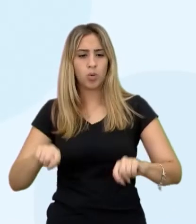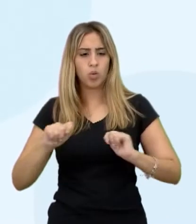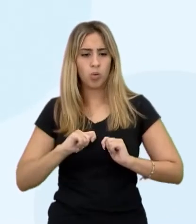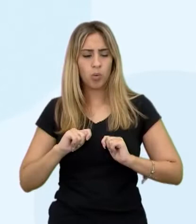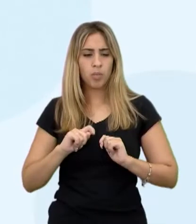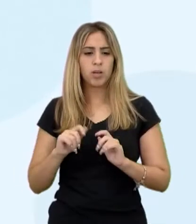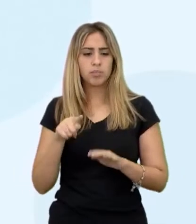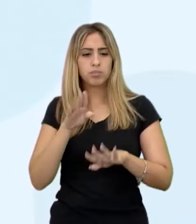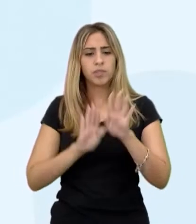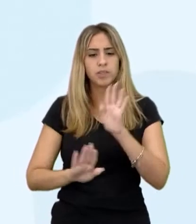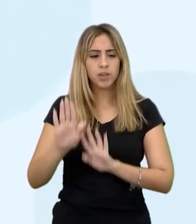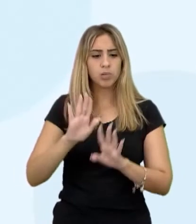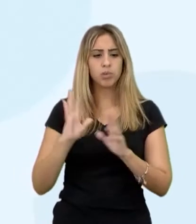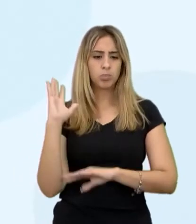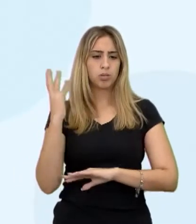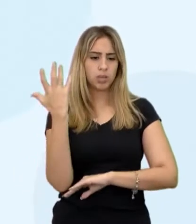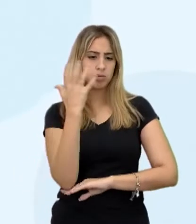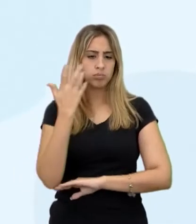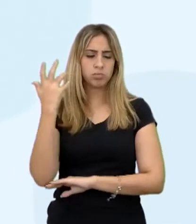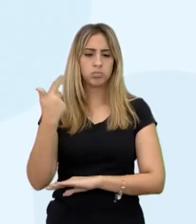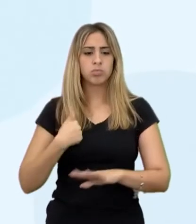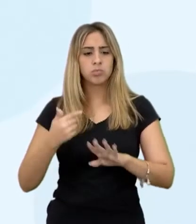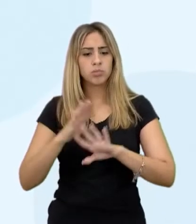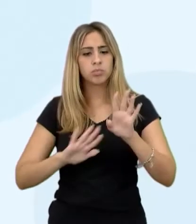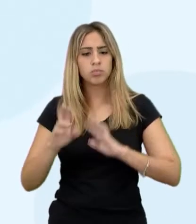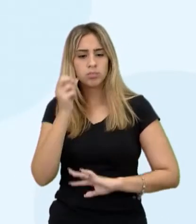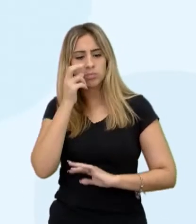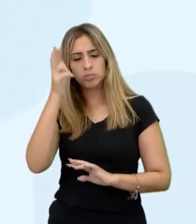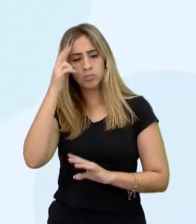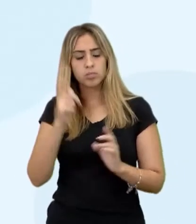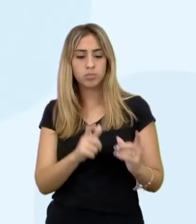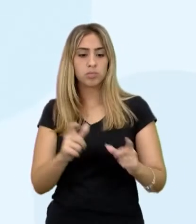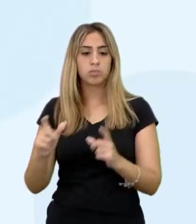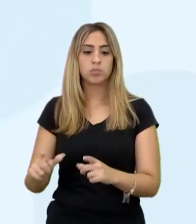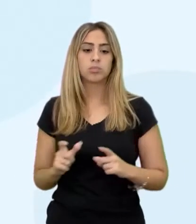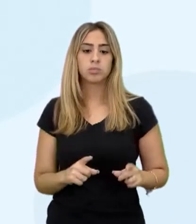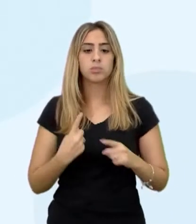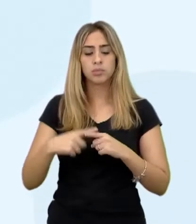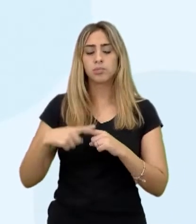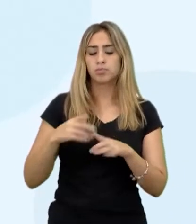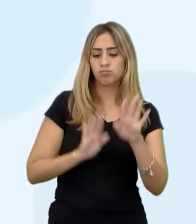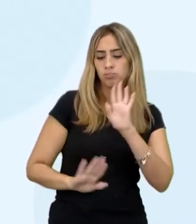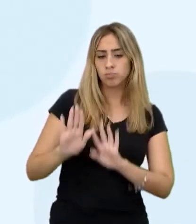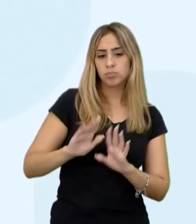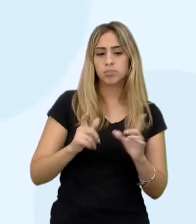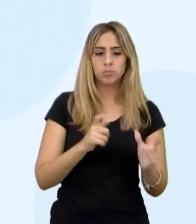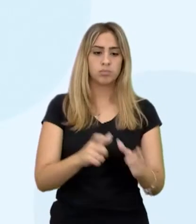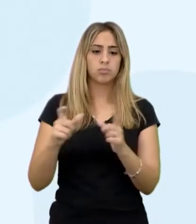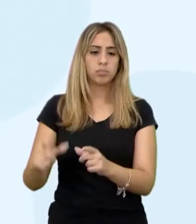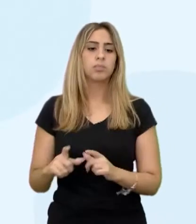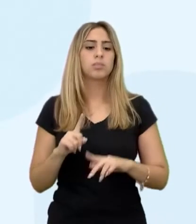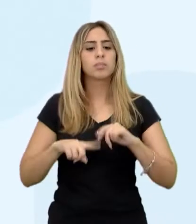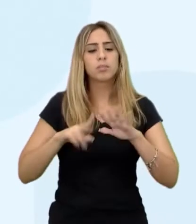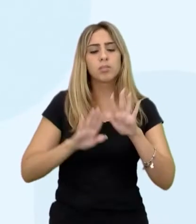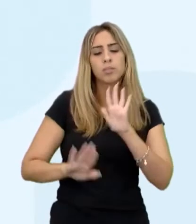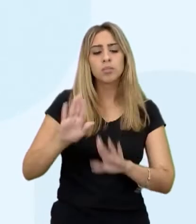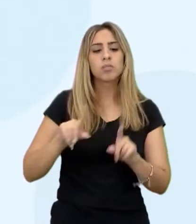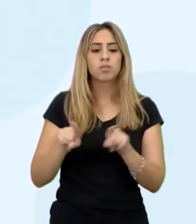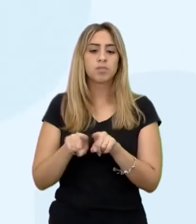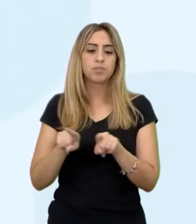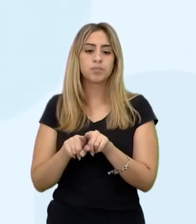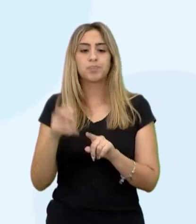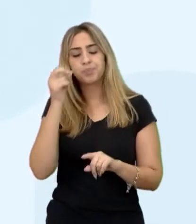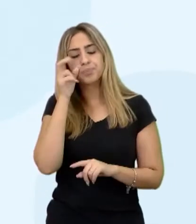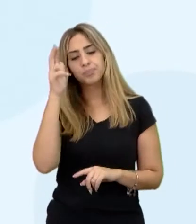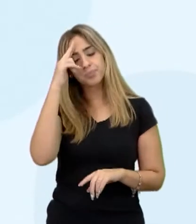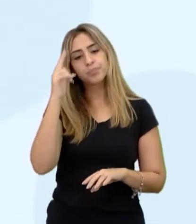né, e ainda preservar o meio ambiente e as comunidades locais, porque preservar comunidades locais é preservar também